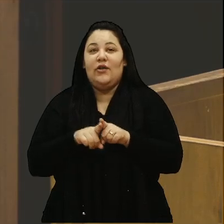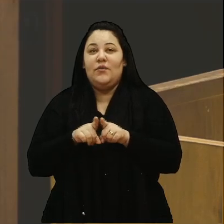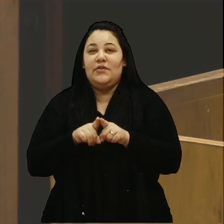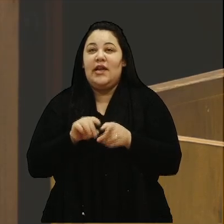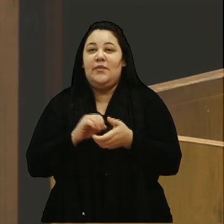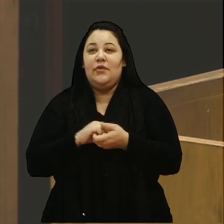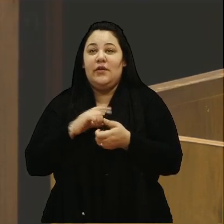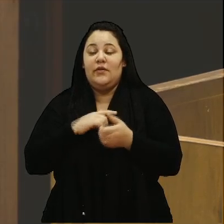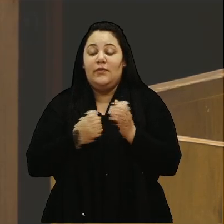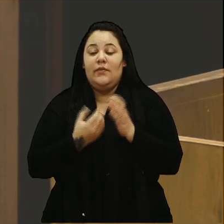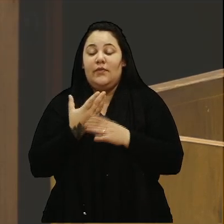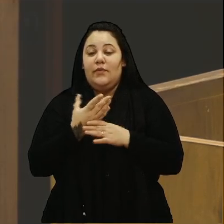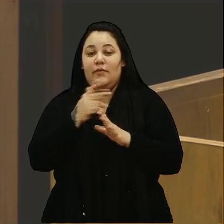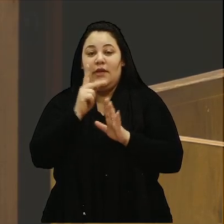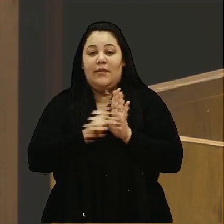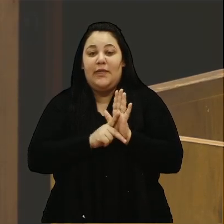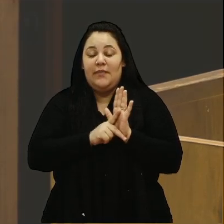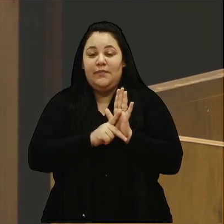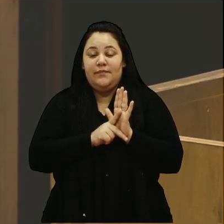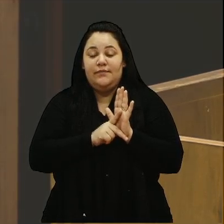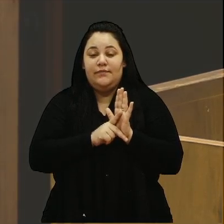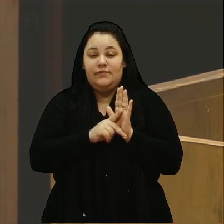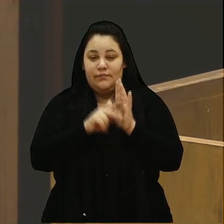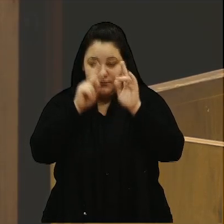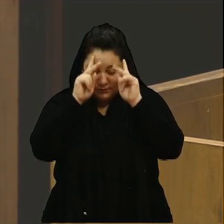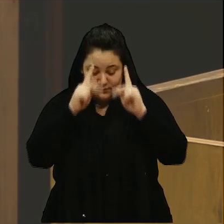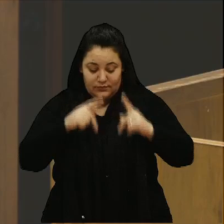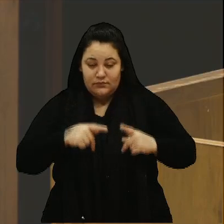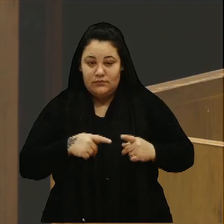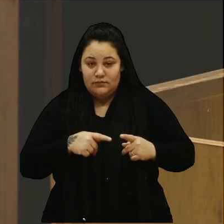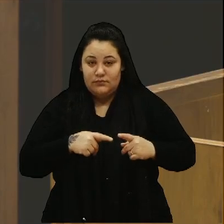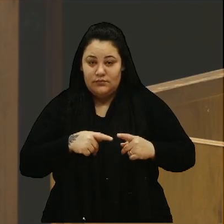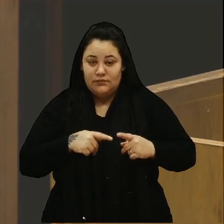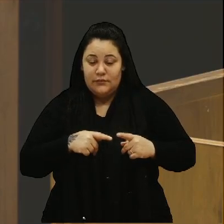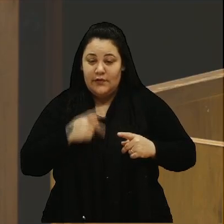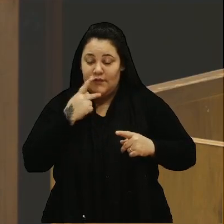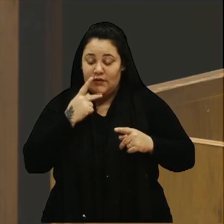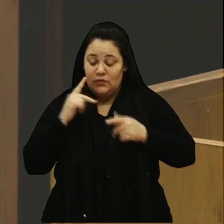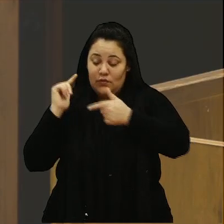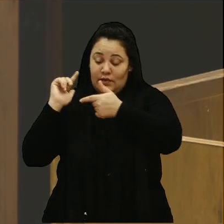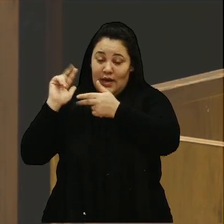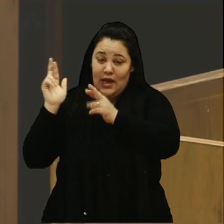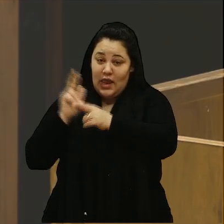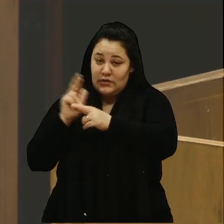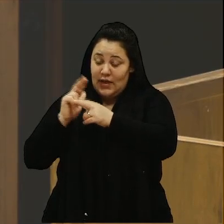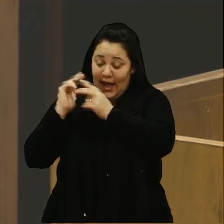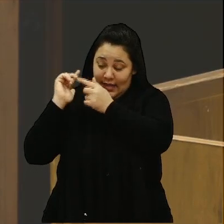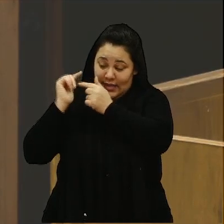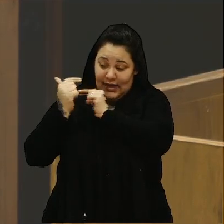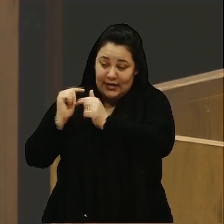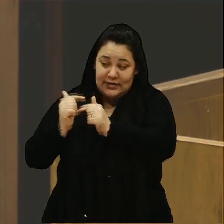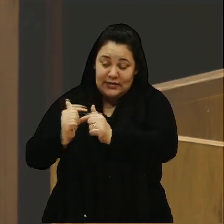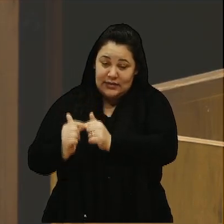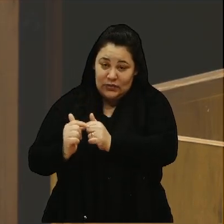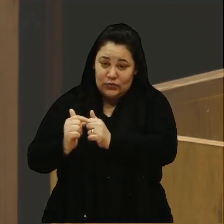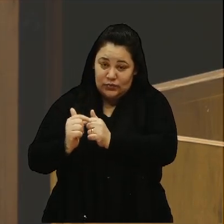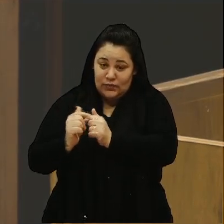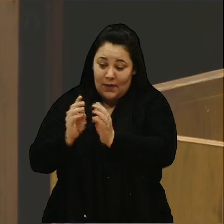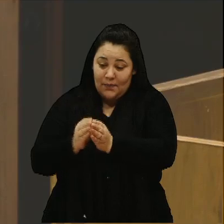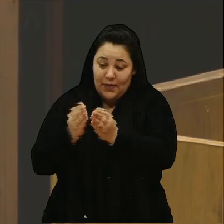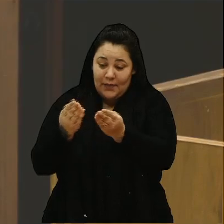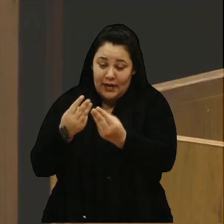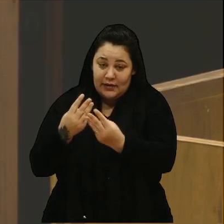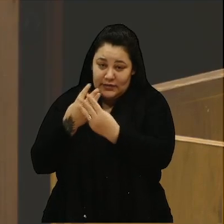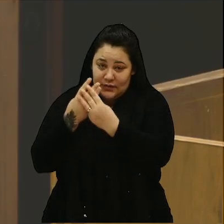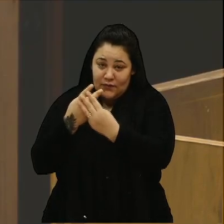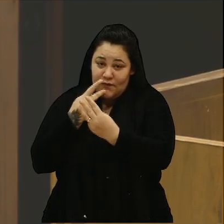reconhecimento da profunda influência de que a tradição bíblica judaico-cristã exerceu e ainda exerce sobre a